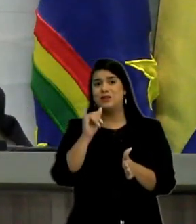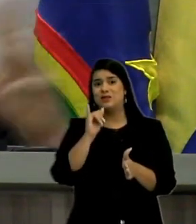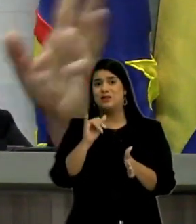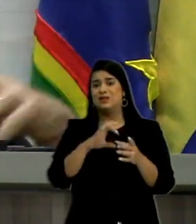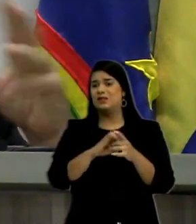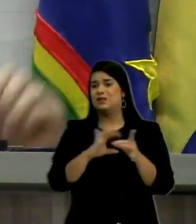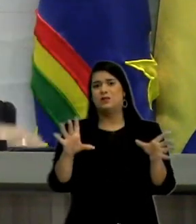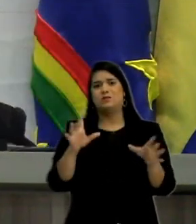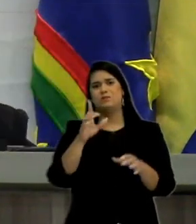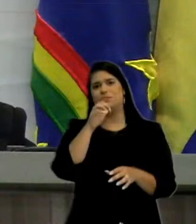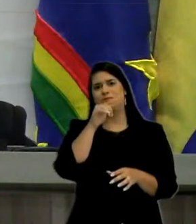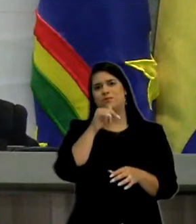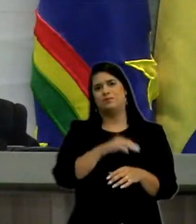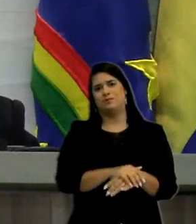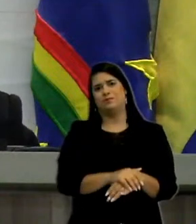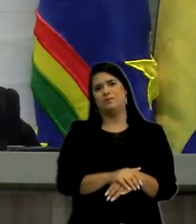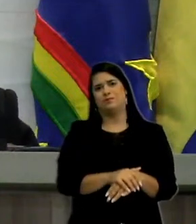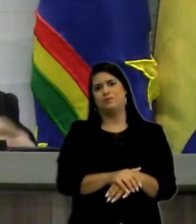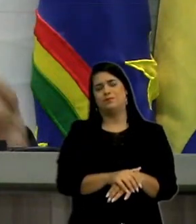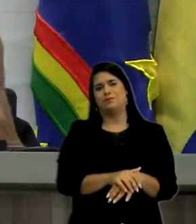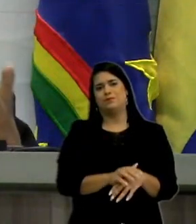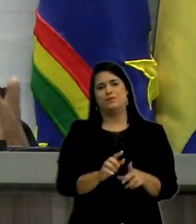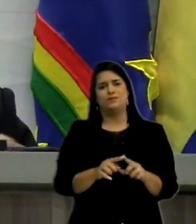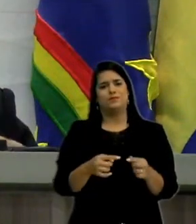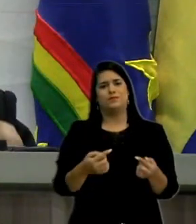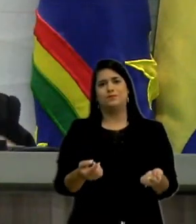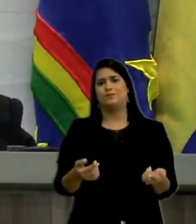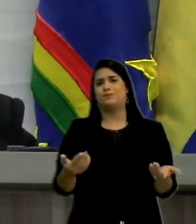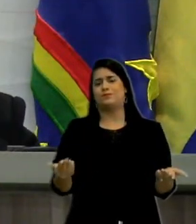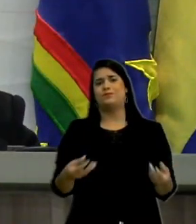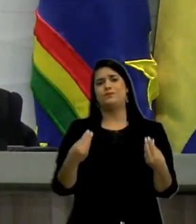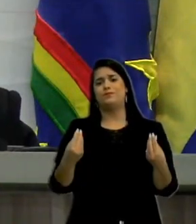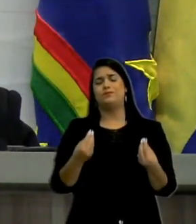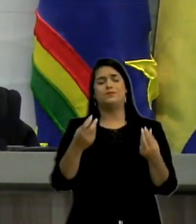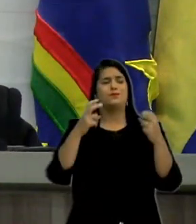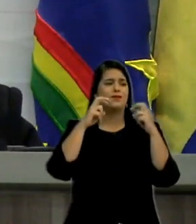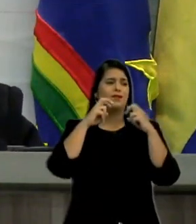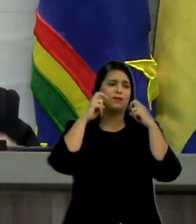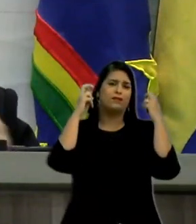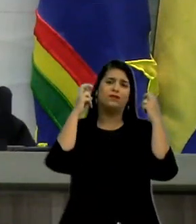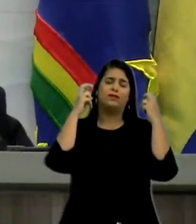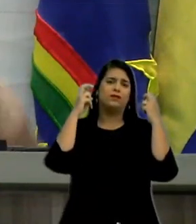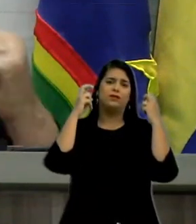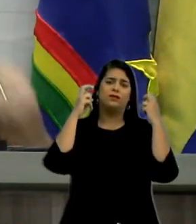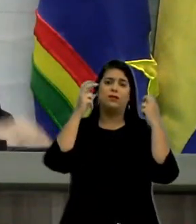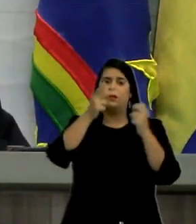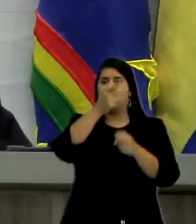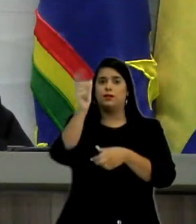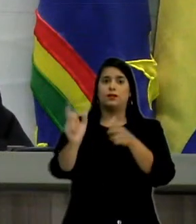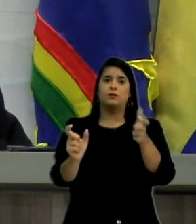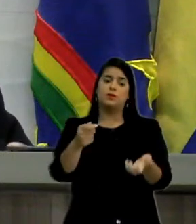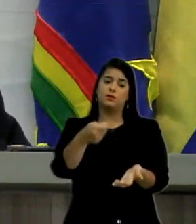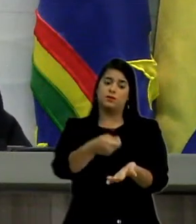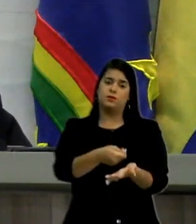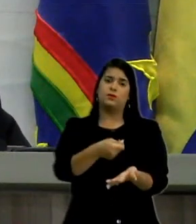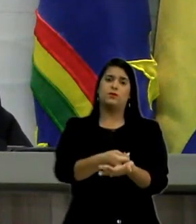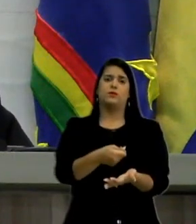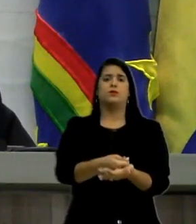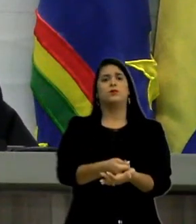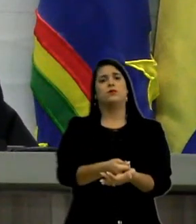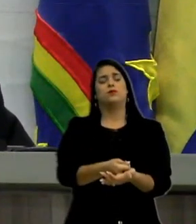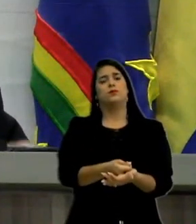não vem nem calendário para São Bento. Isso, na verdade, é vergonhoso. E as pessoas nos cobram com maior